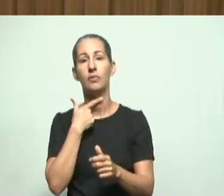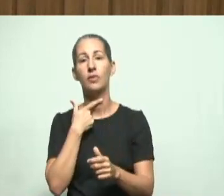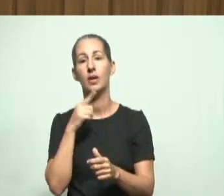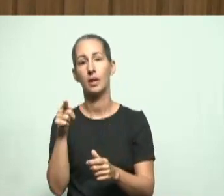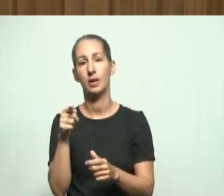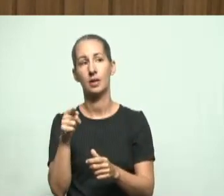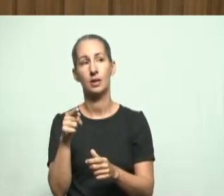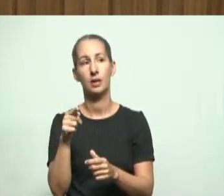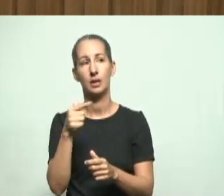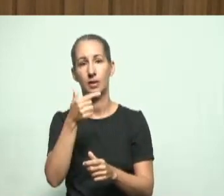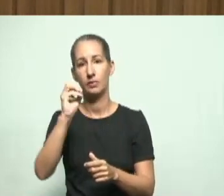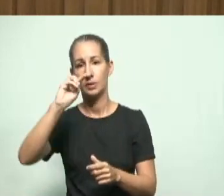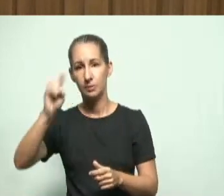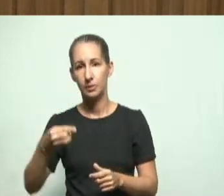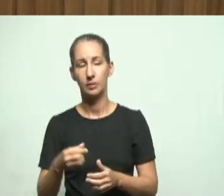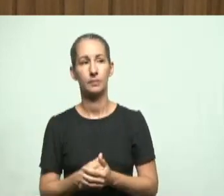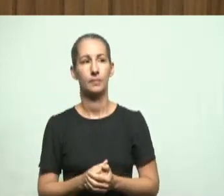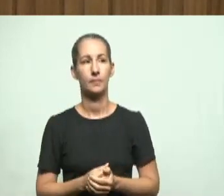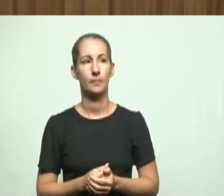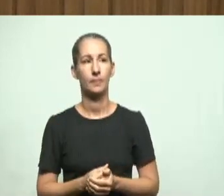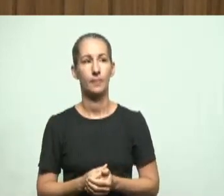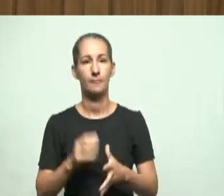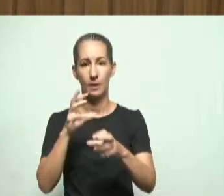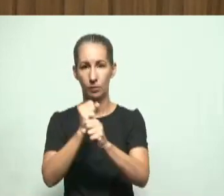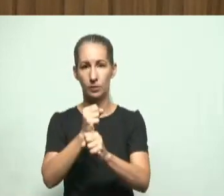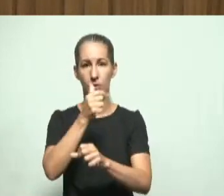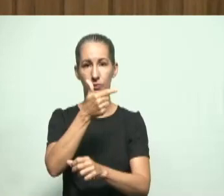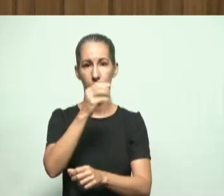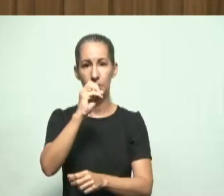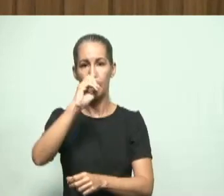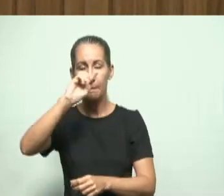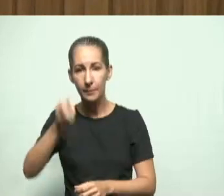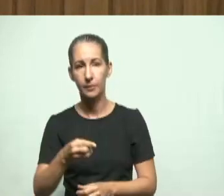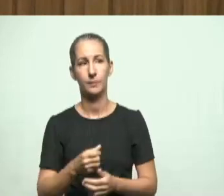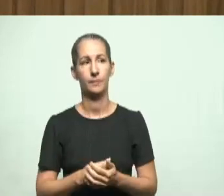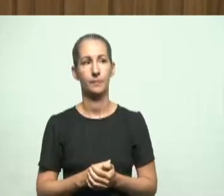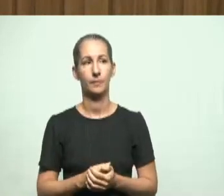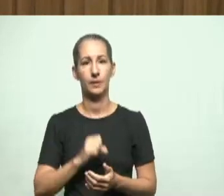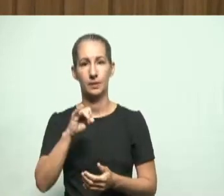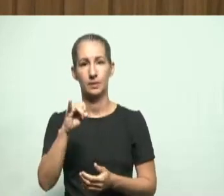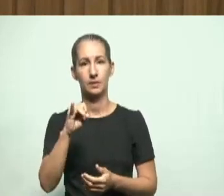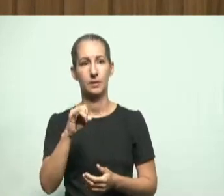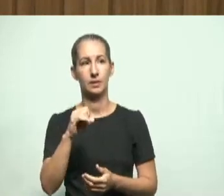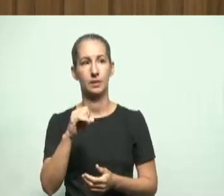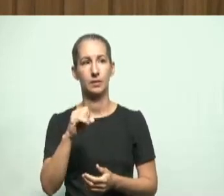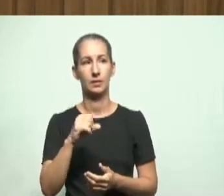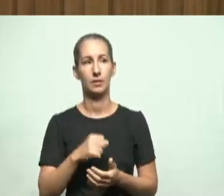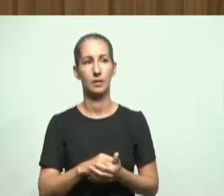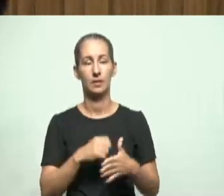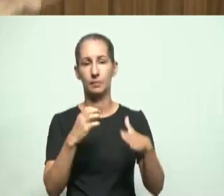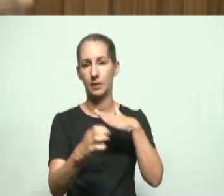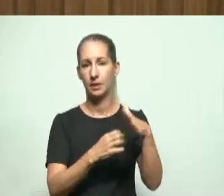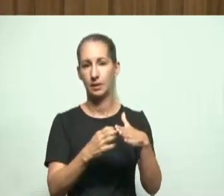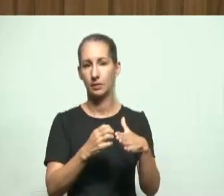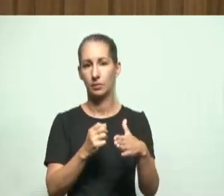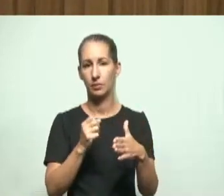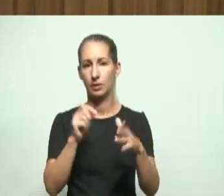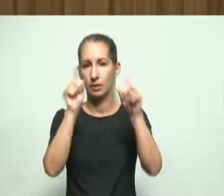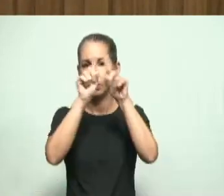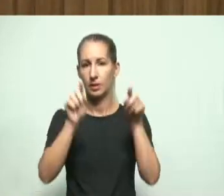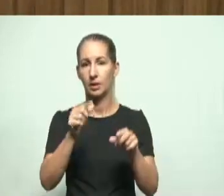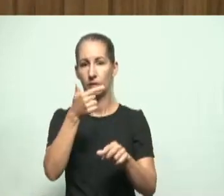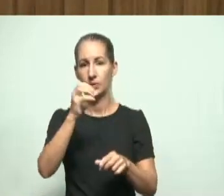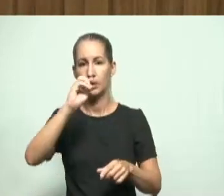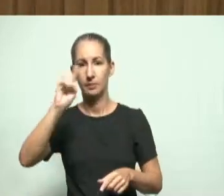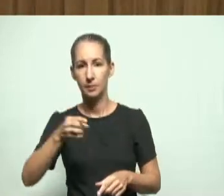emprego é um salário mínimo. Pode fazer a conta. Dá para abrir 20 mil vagas. Vamos supor que o empregador, ele não contrate 20 mil, mas